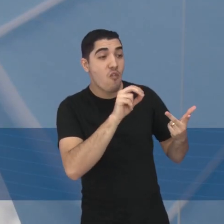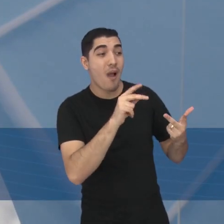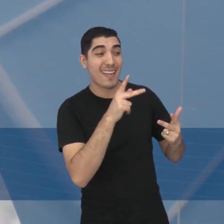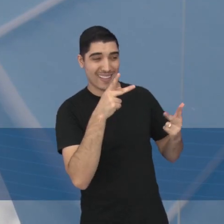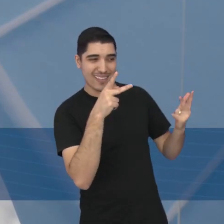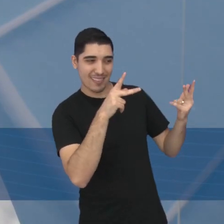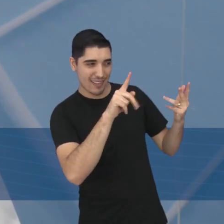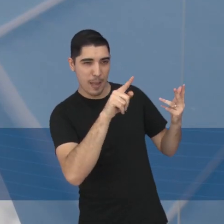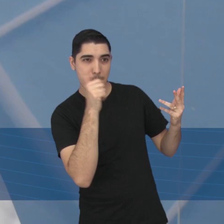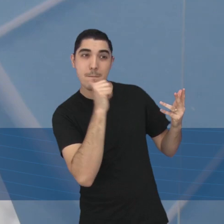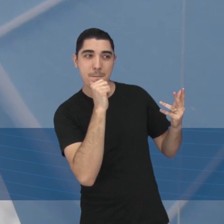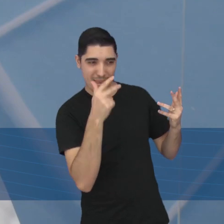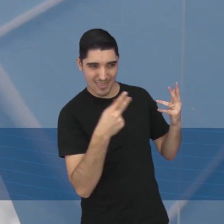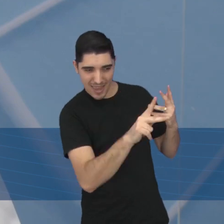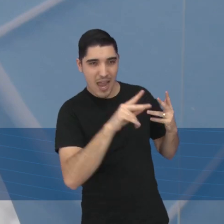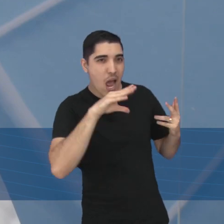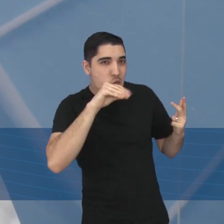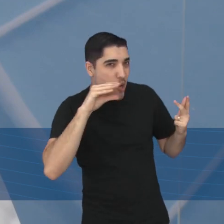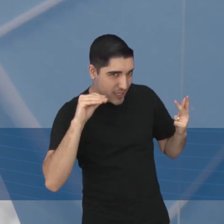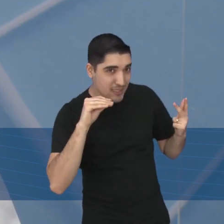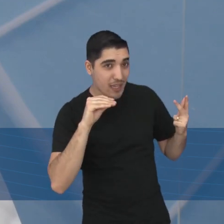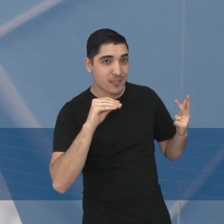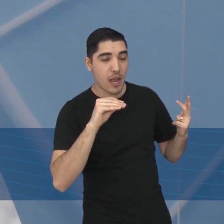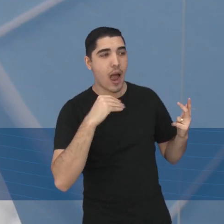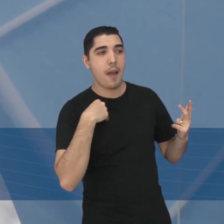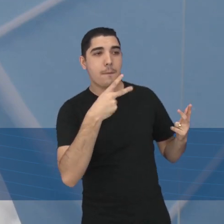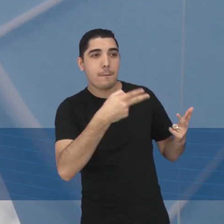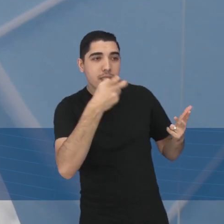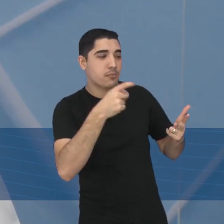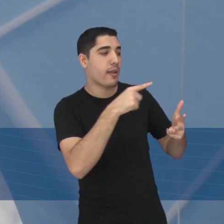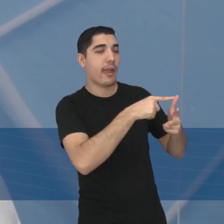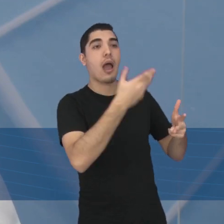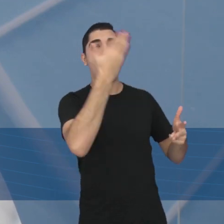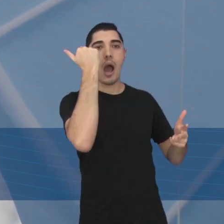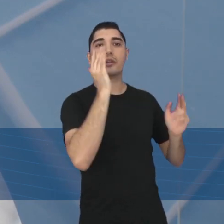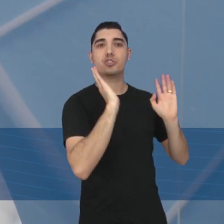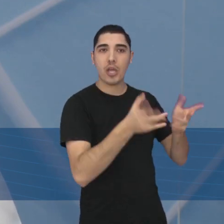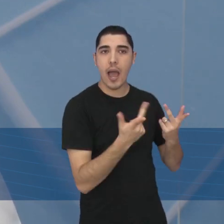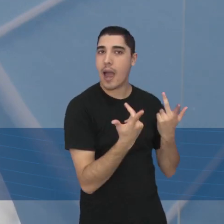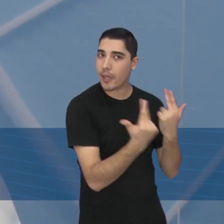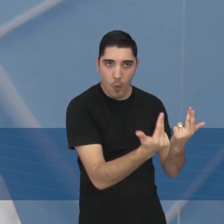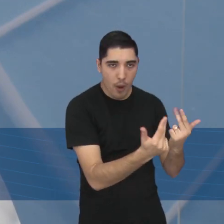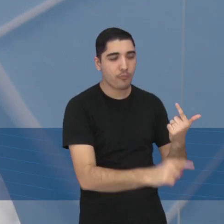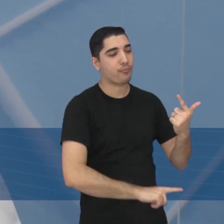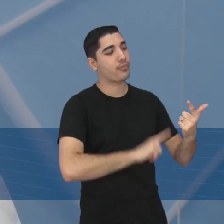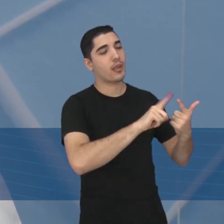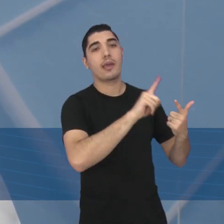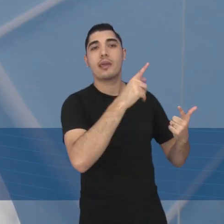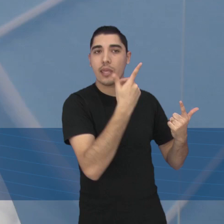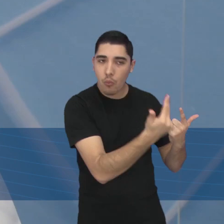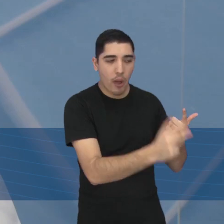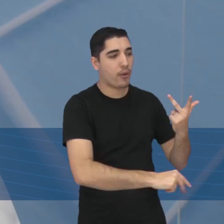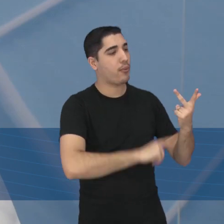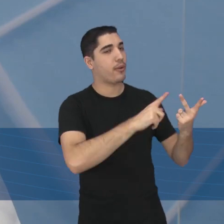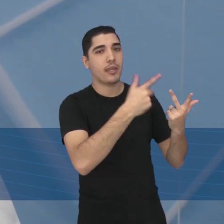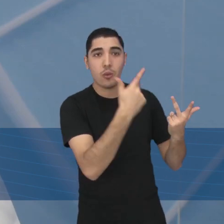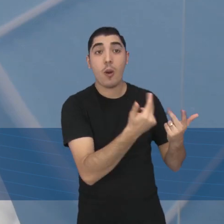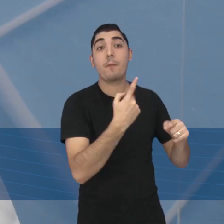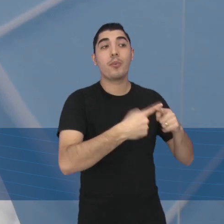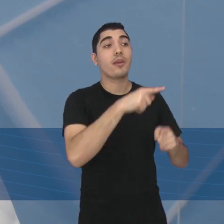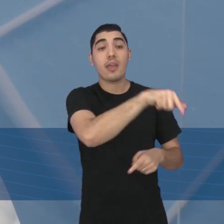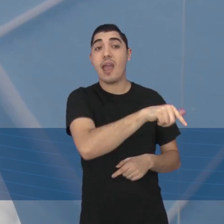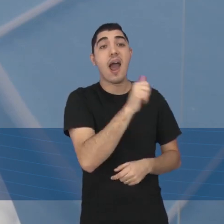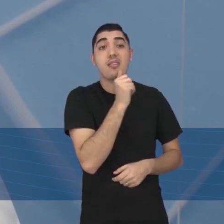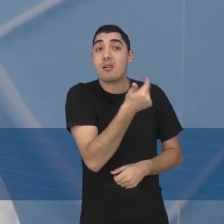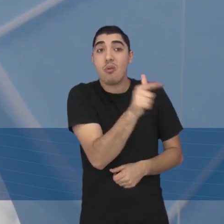que essa adolescente ou essa pessoa teve, muitas vezes os ciclos se repetem. Então, muitas vezes a pessoa, por não ter autoconhecimento, por não conhecer